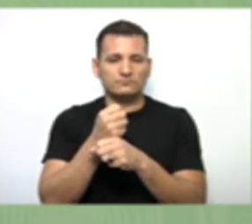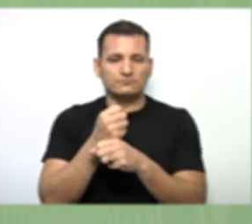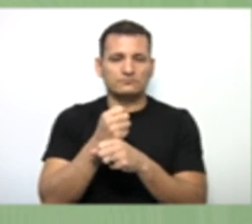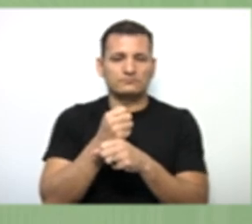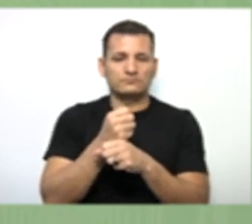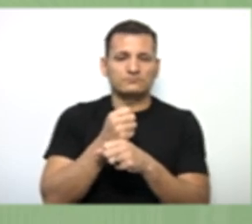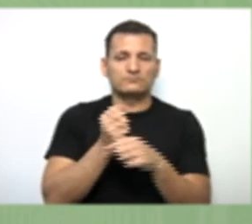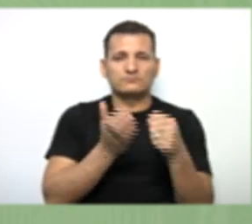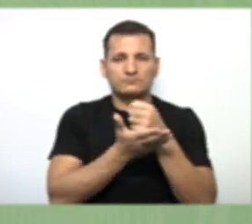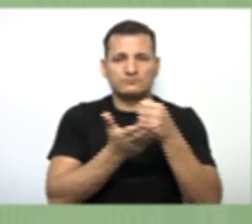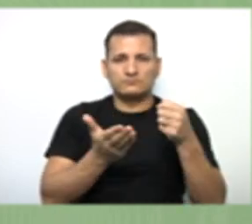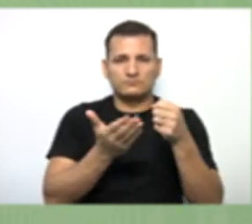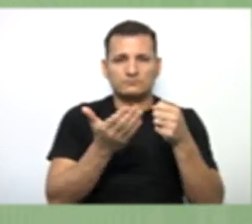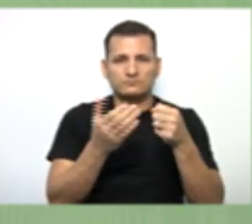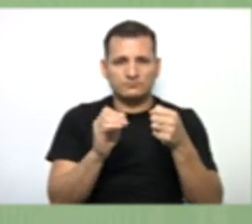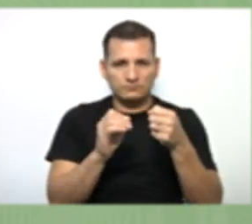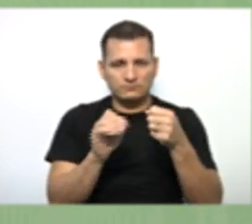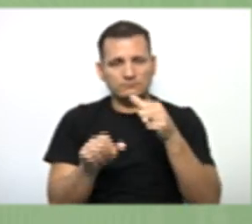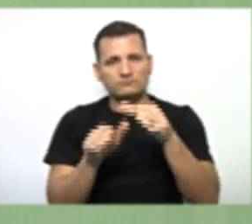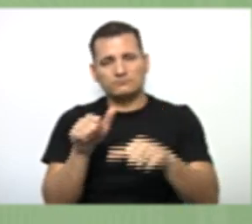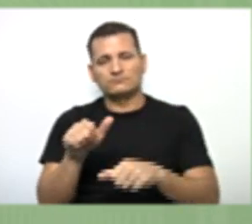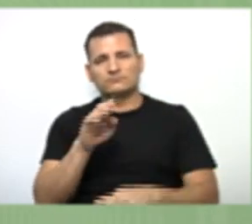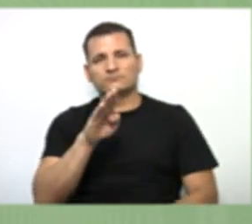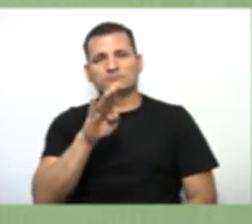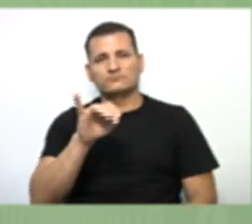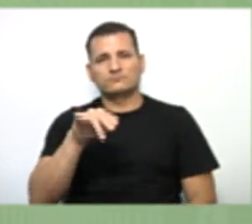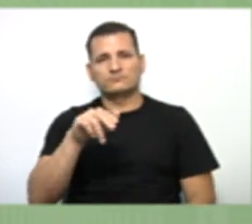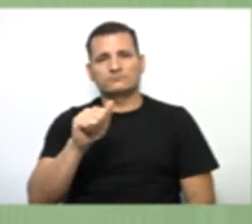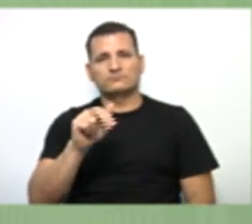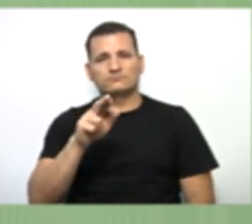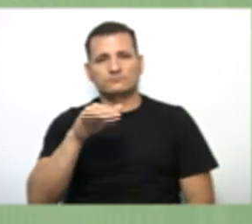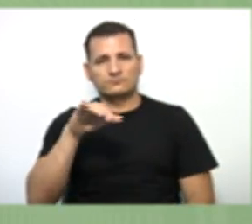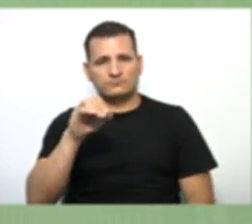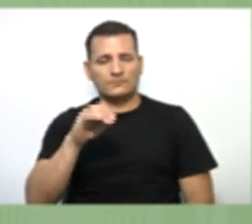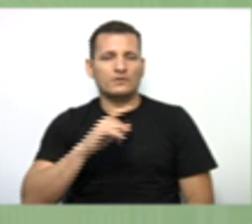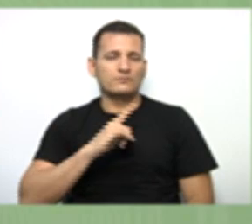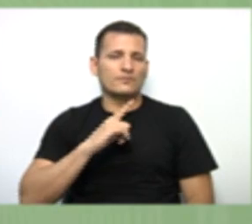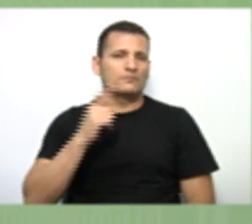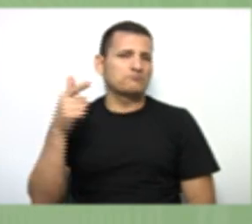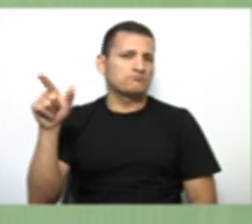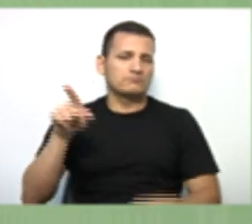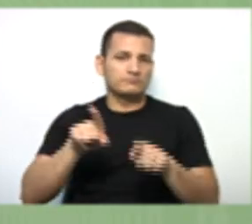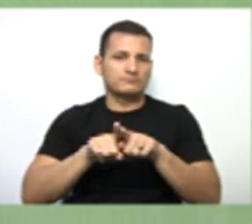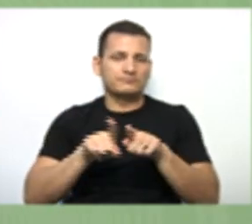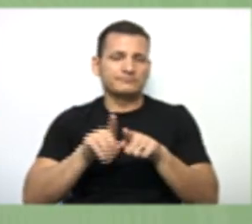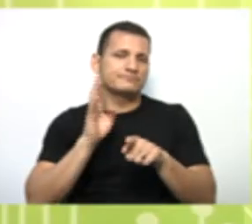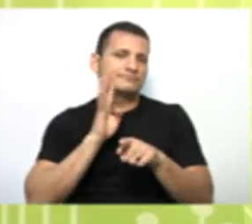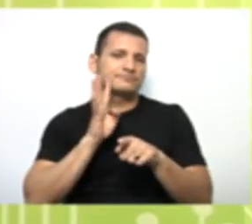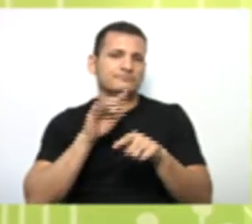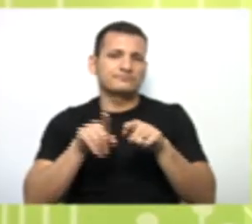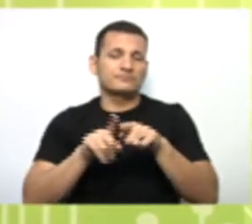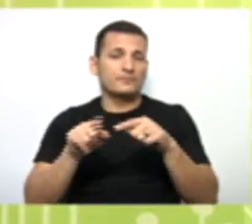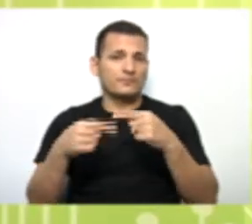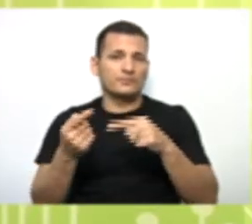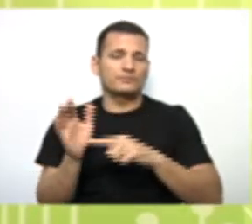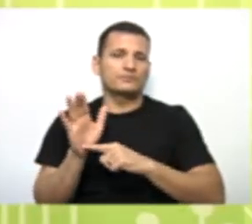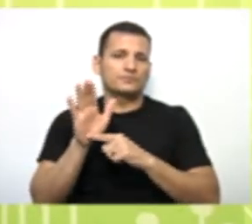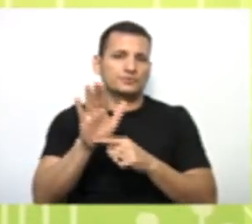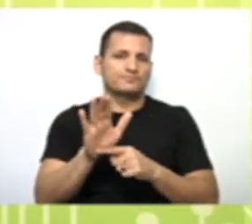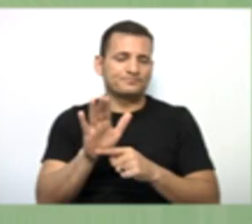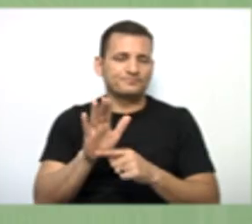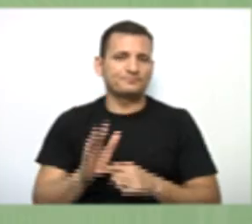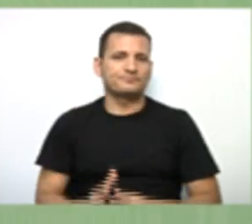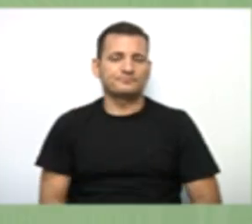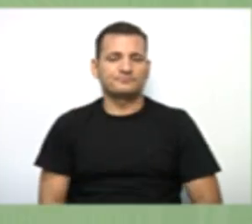decimal para binário. Tem uma maneira bem legal também, bem mais fácil, tá? Só que eu só vou mostrar essa outra maneira depois que a gente